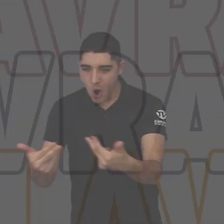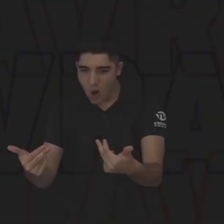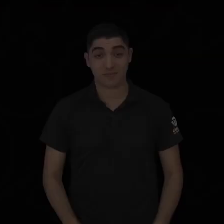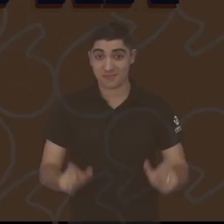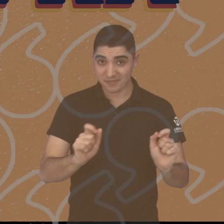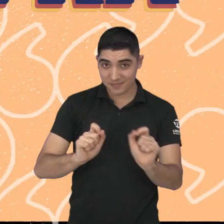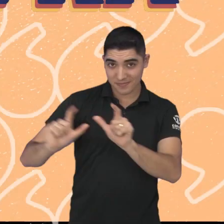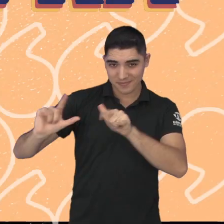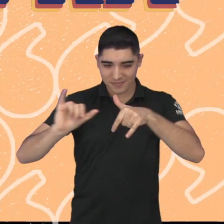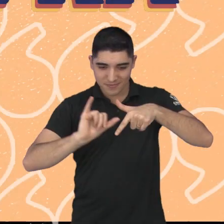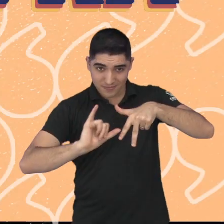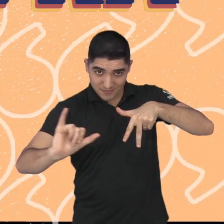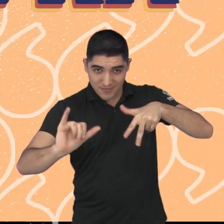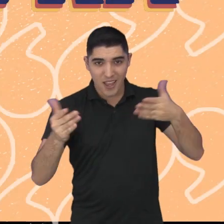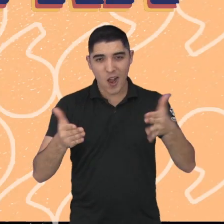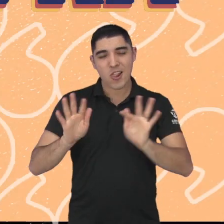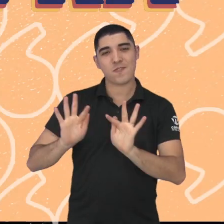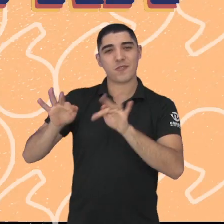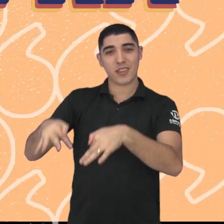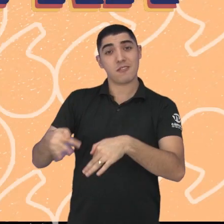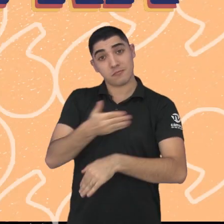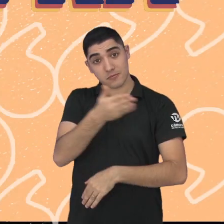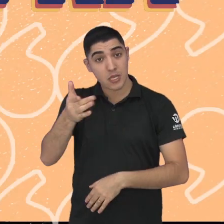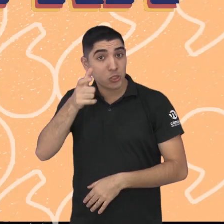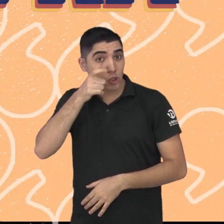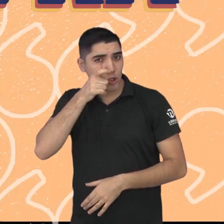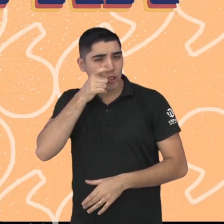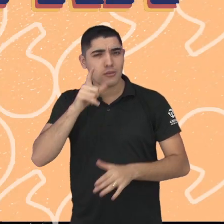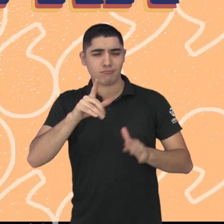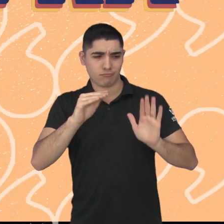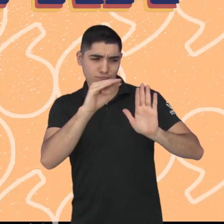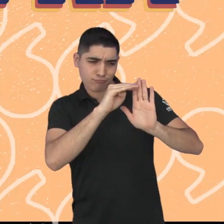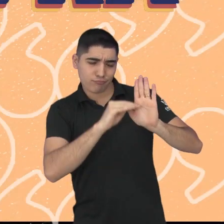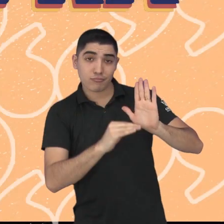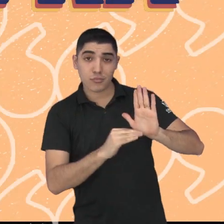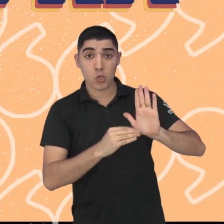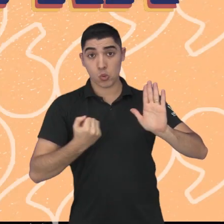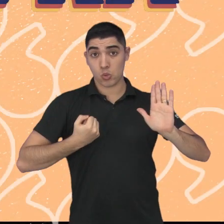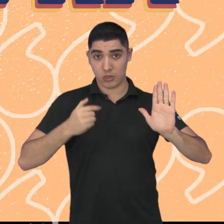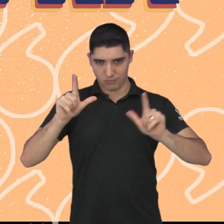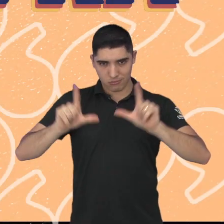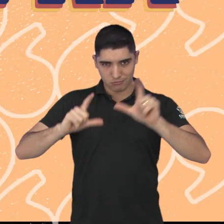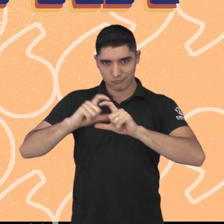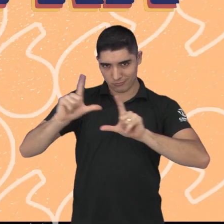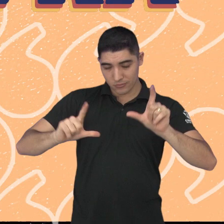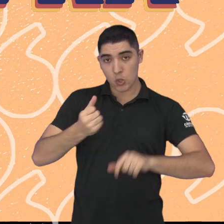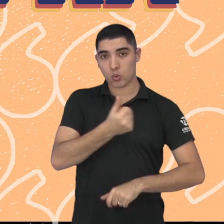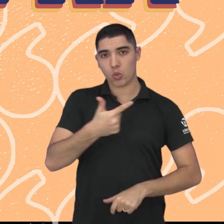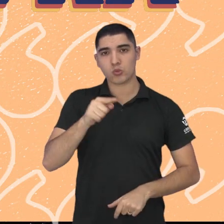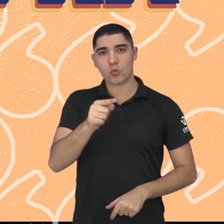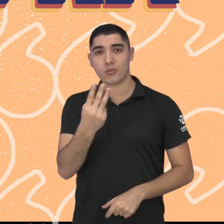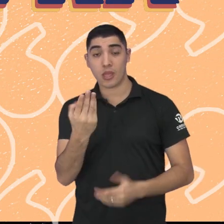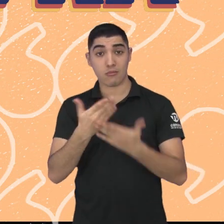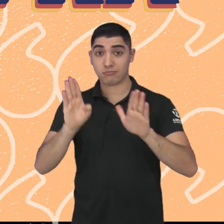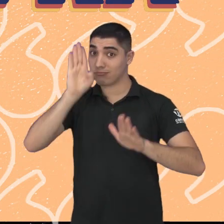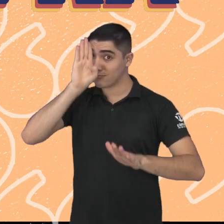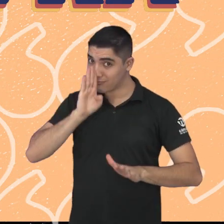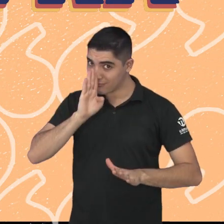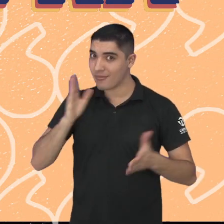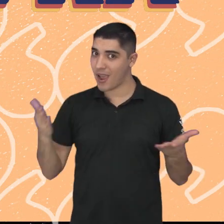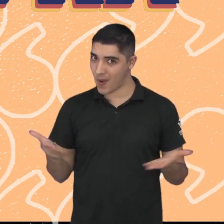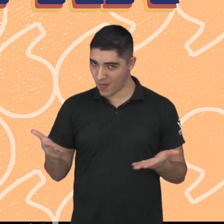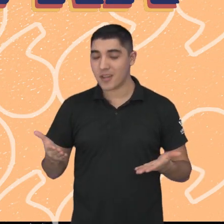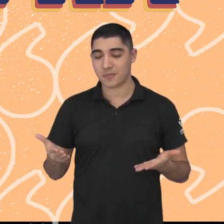tranquilidade. O Com a Palavra fica por aqui. Acompanhe a programação da TV Câmara pelo canal 12.3, agora em